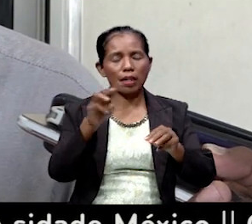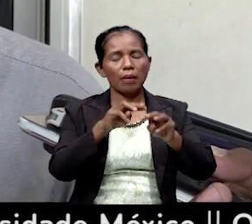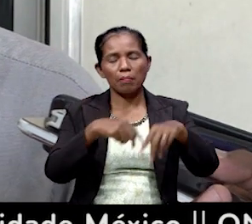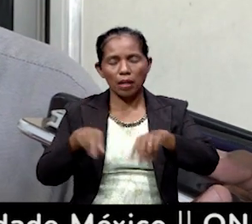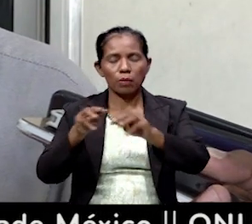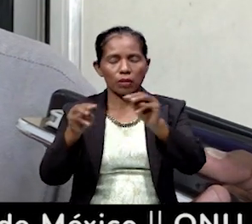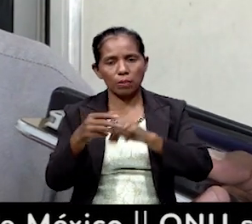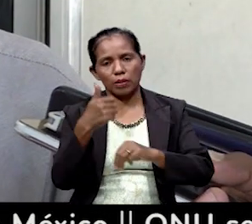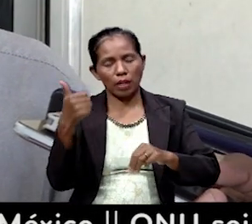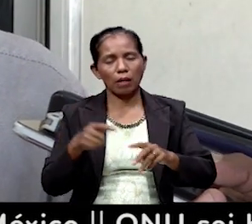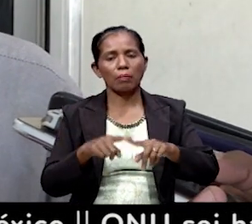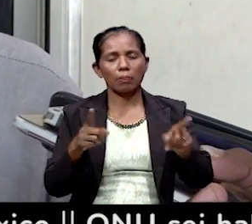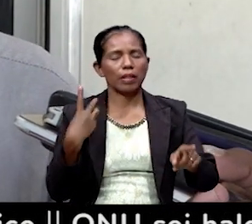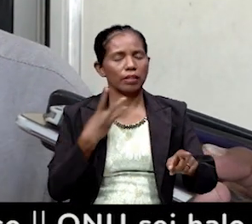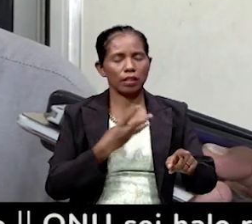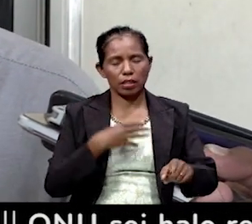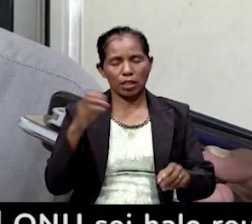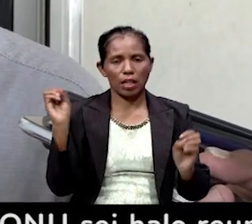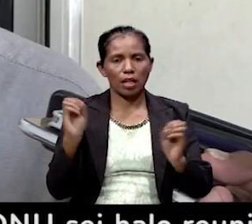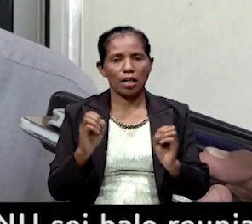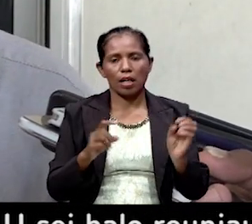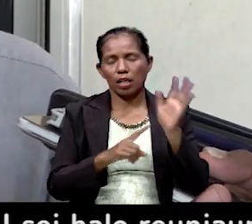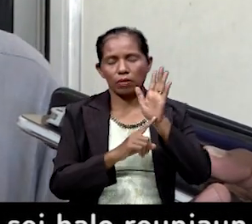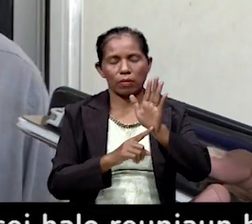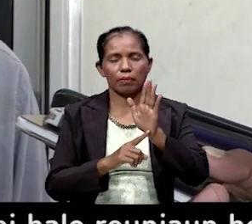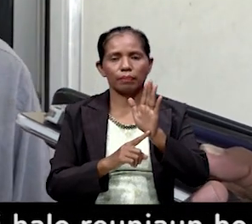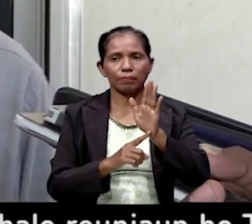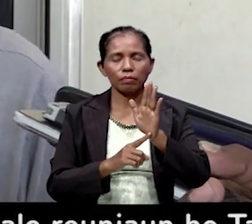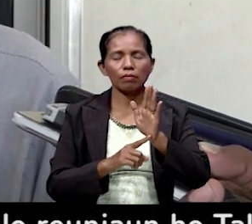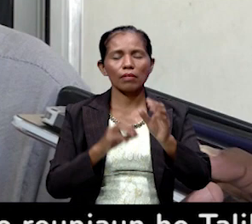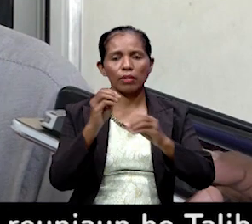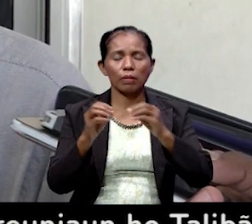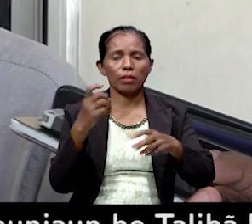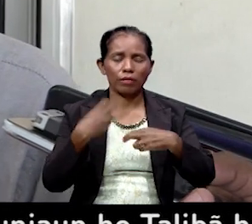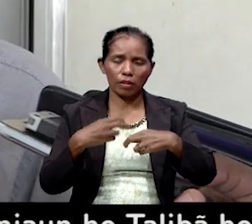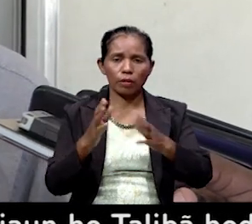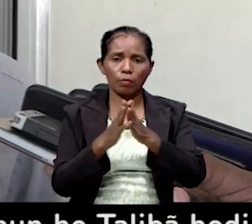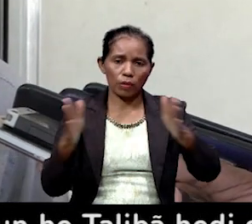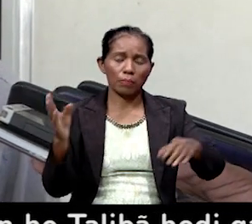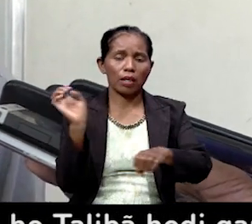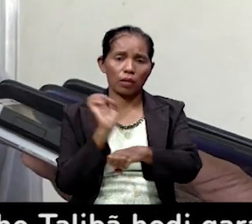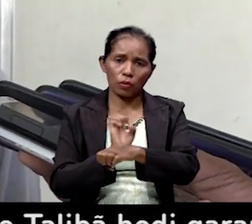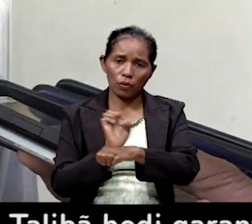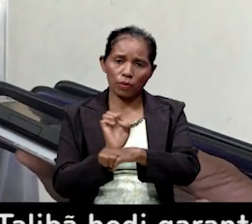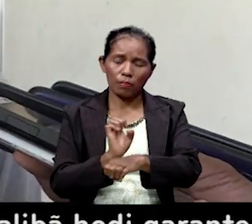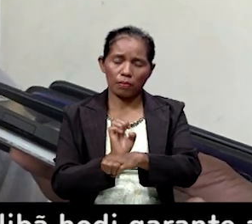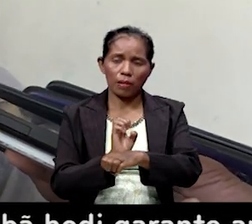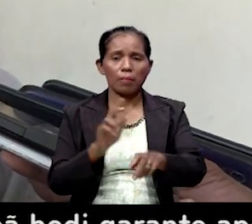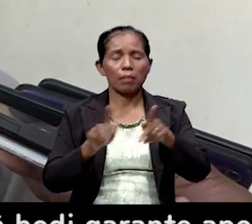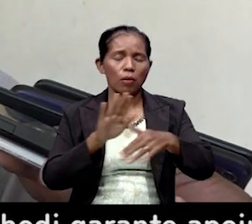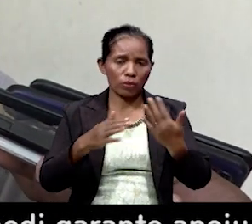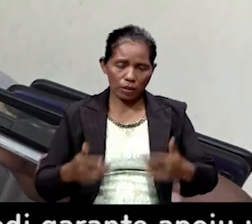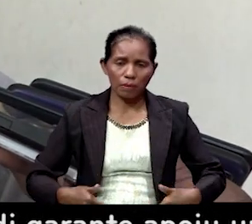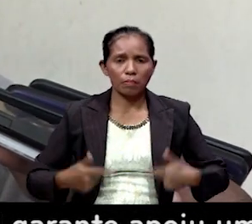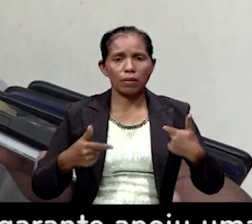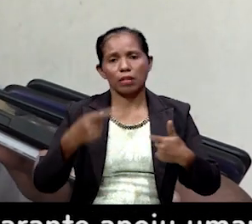consciente que a nini implicação bote teves ba roda economia, ba vida moris povo nian. Mas be tamba no in kata